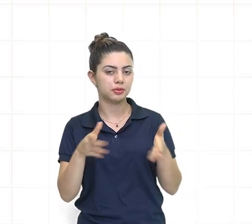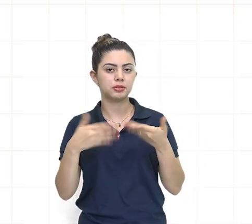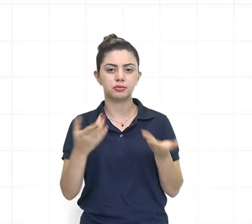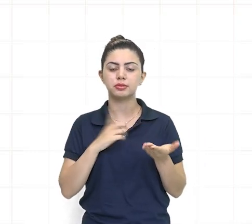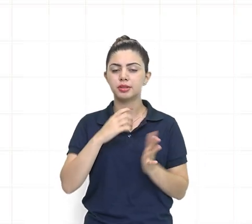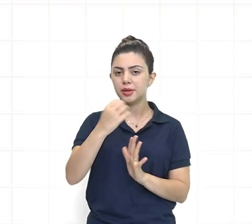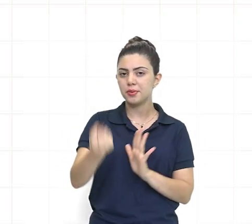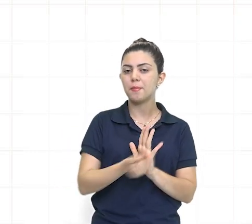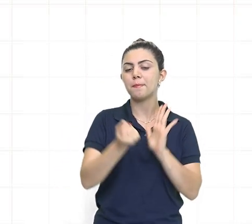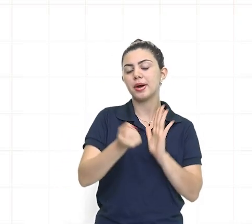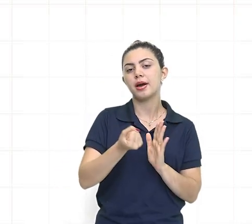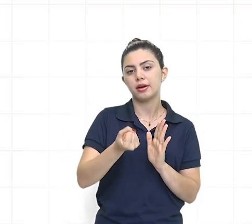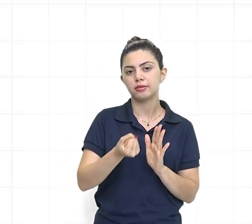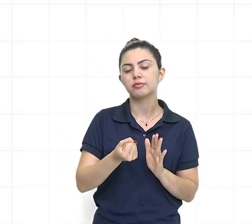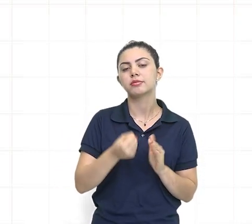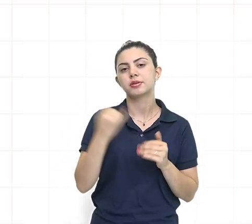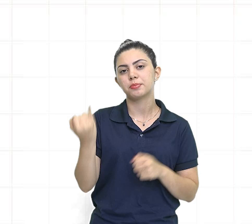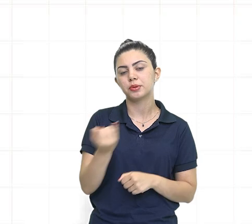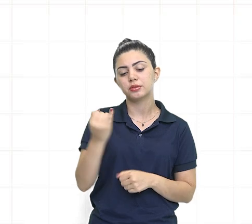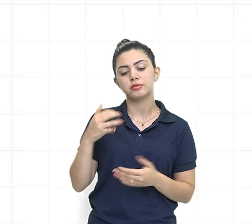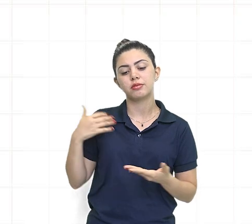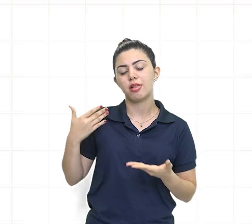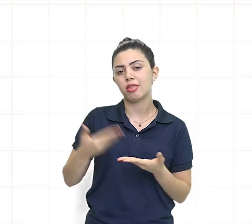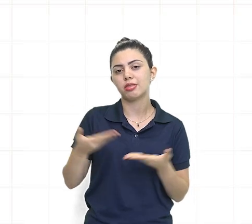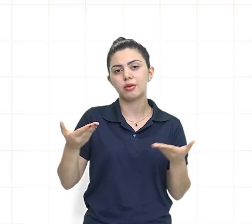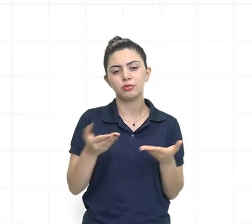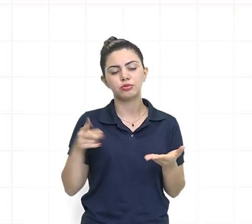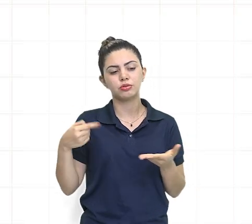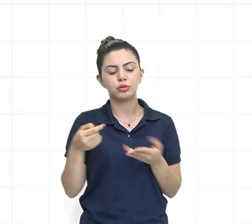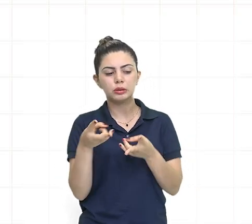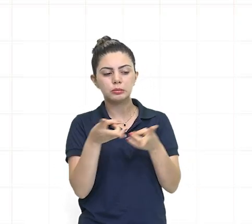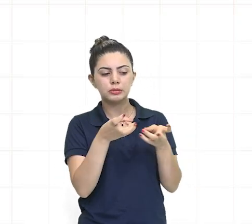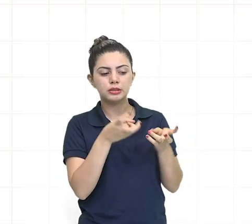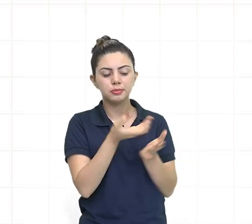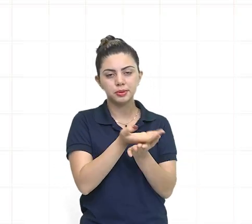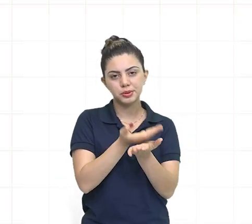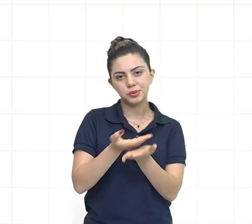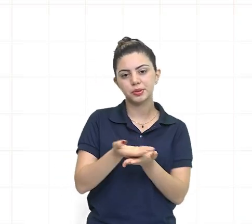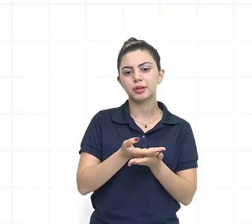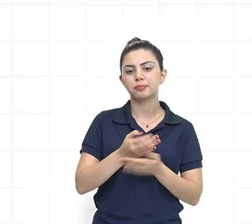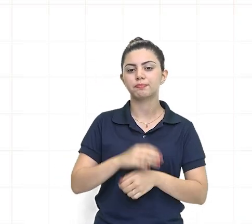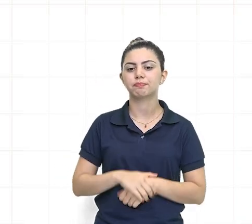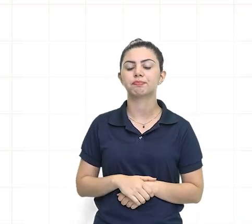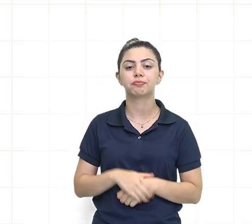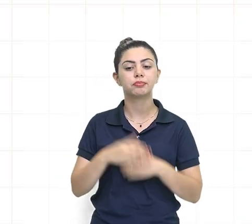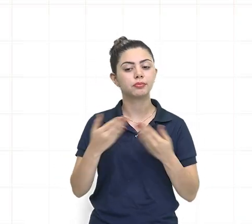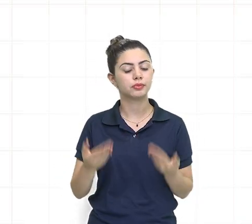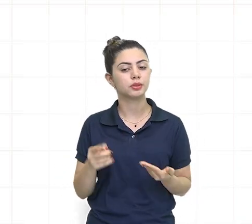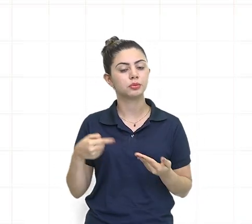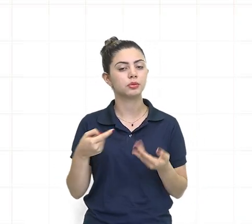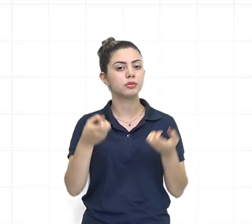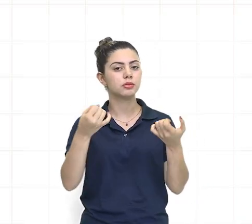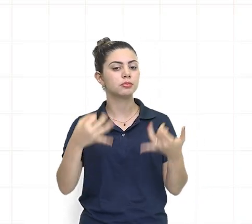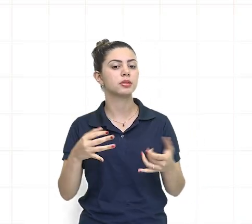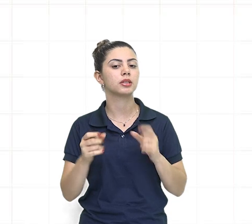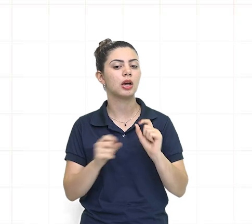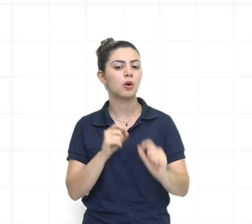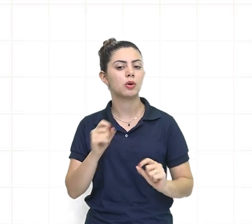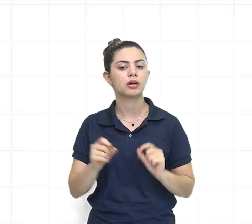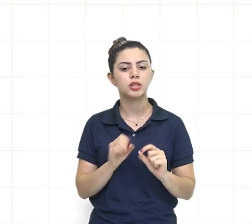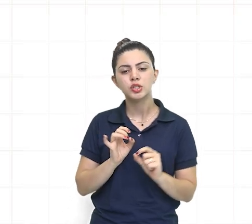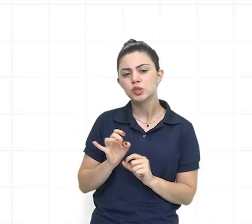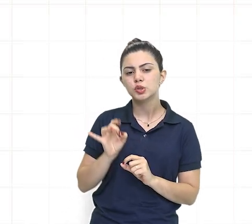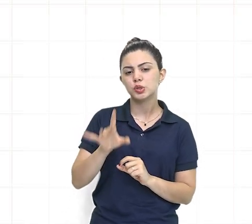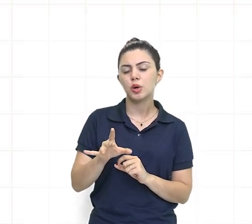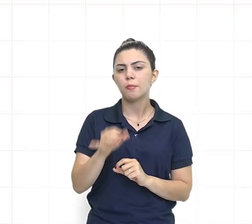então, os seus escritos para que a gente ainda hoje, né, possamos, então, aí estudar. Por isso, podemos dizer que não era apenas